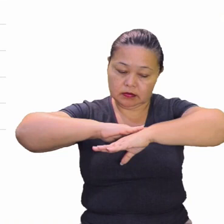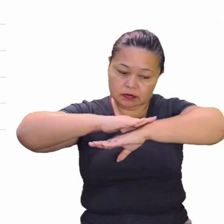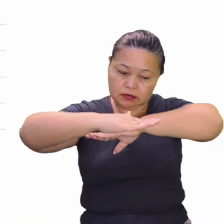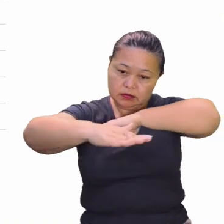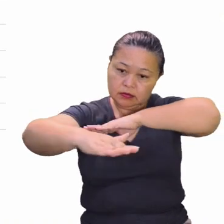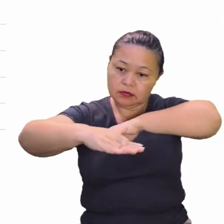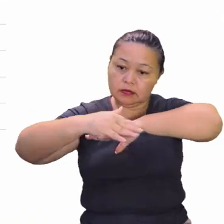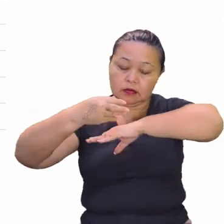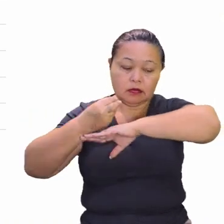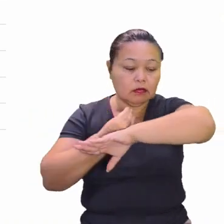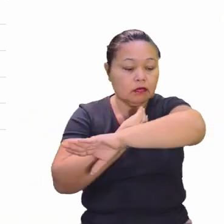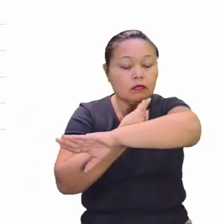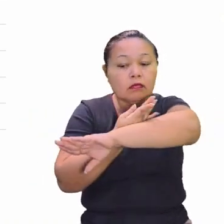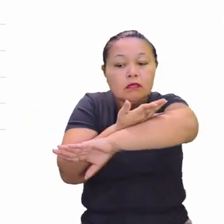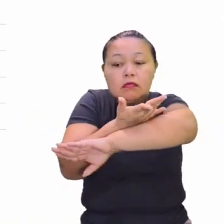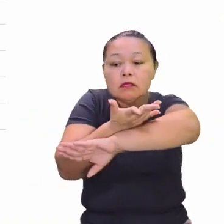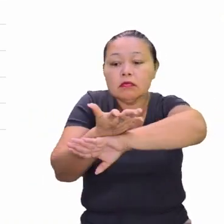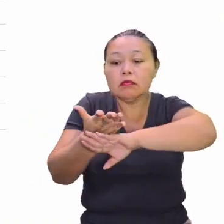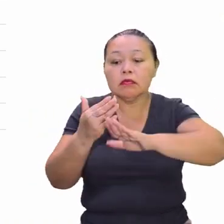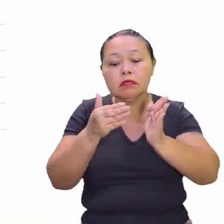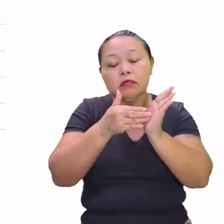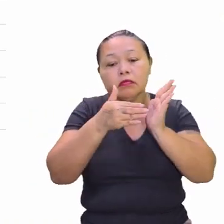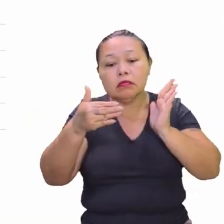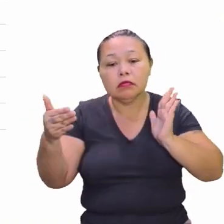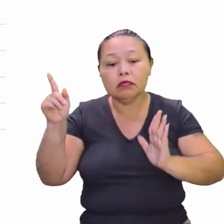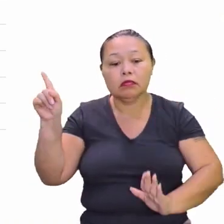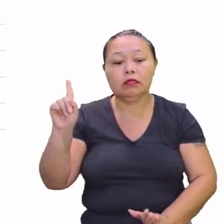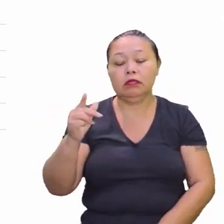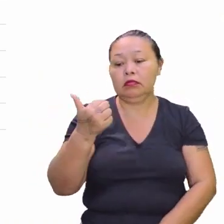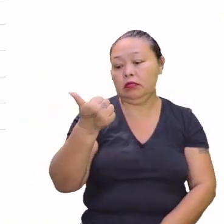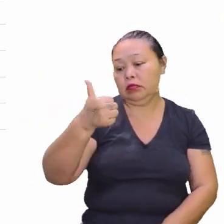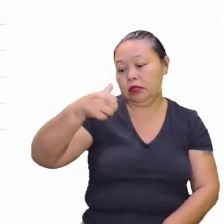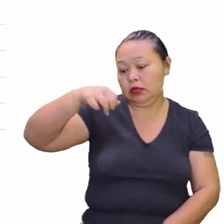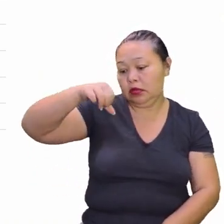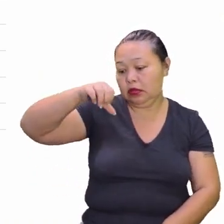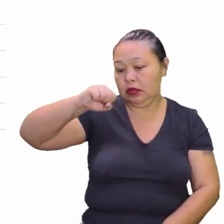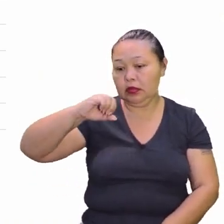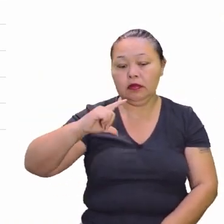plantadas em Rondônia nesse período de 1980 até